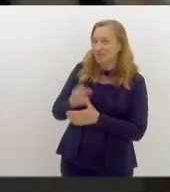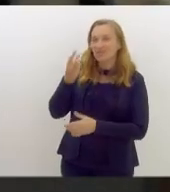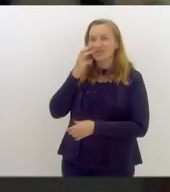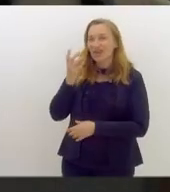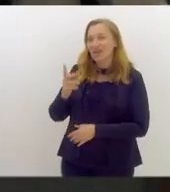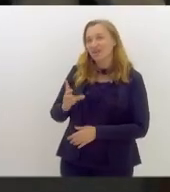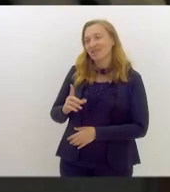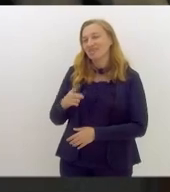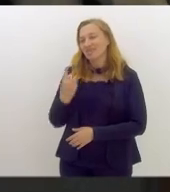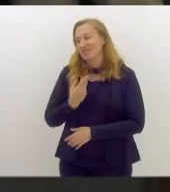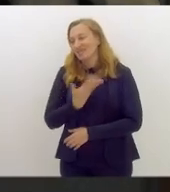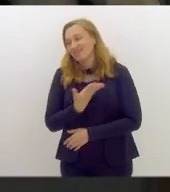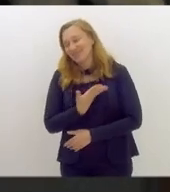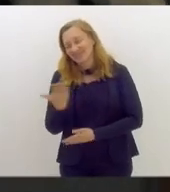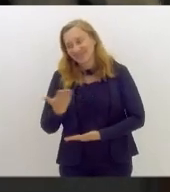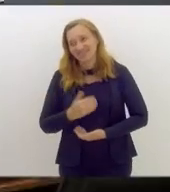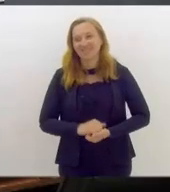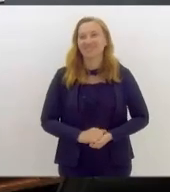parceiro